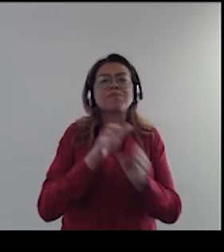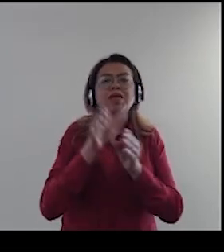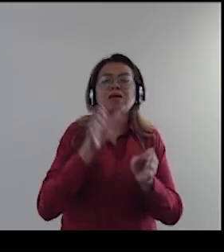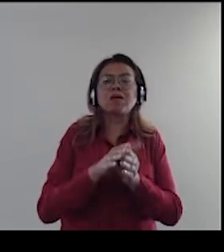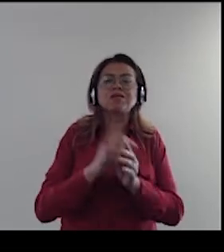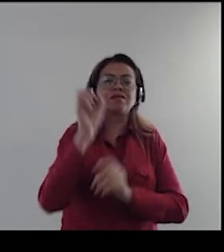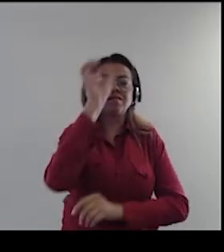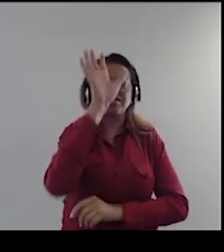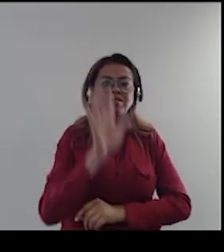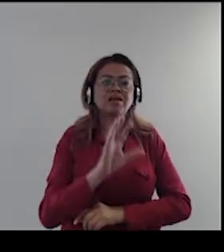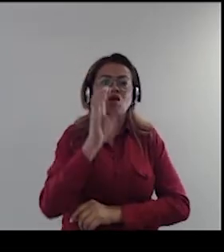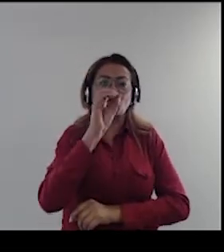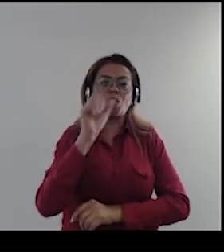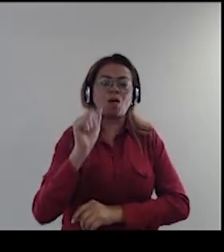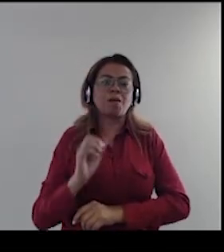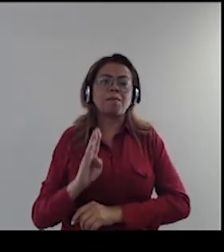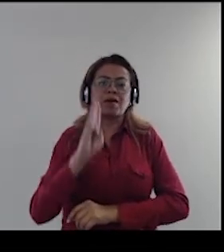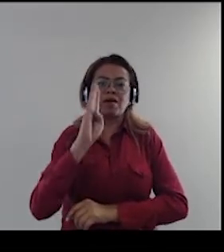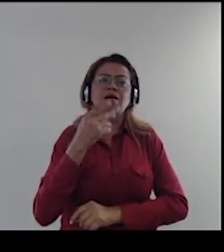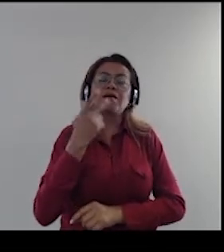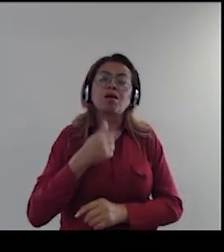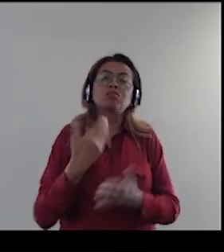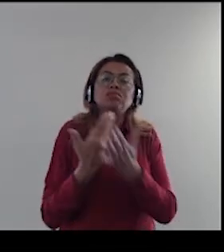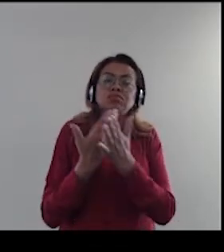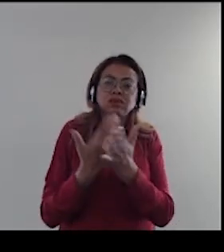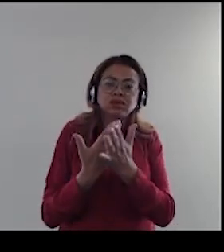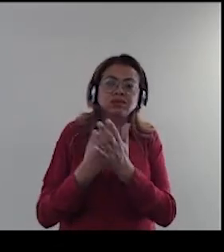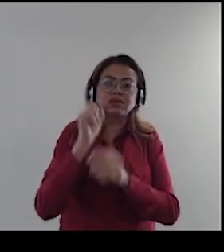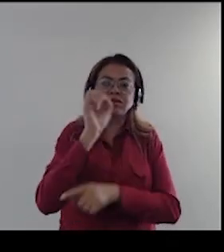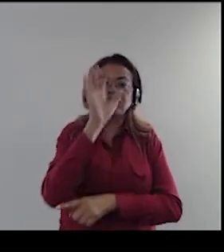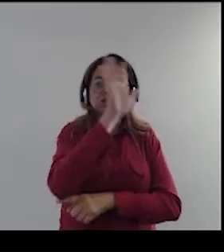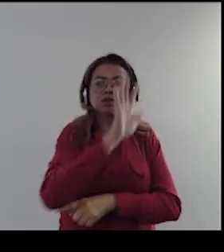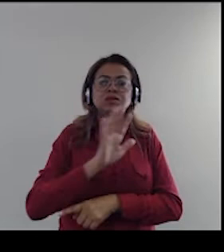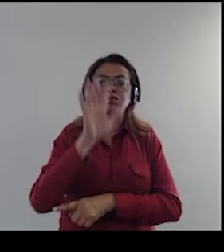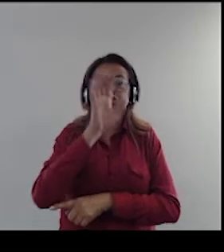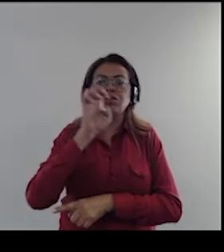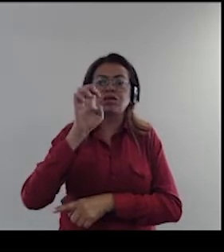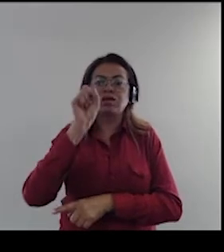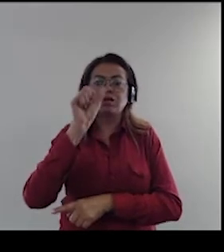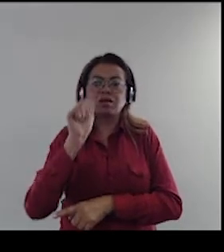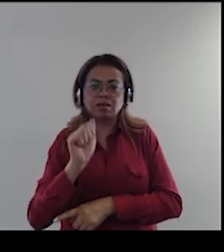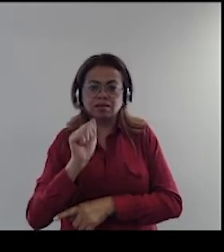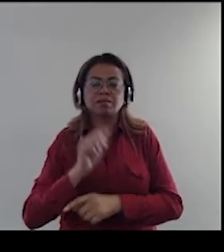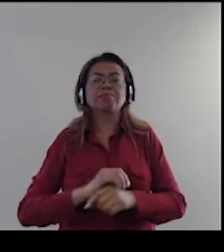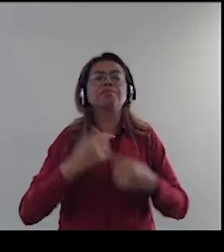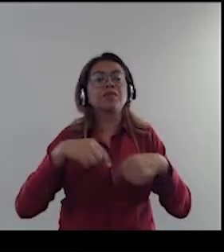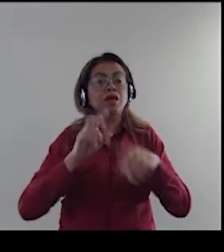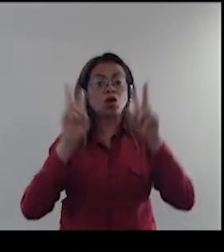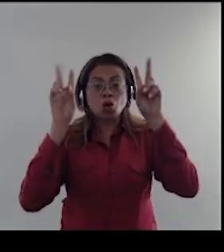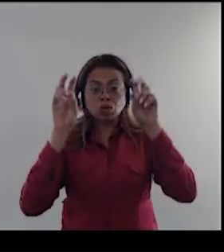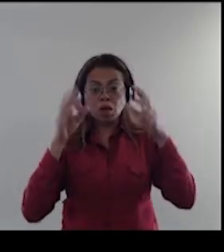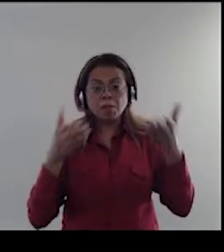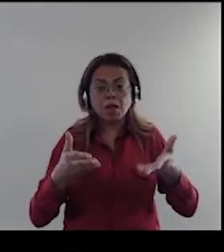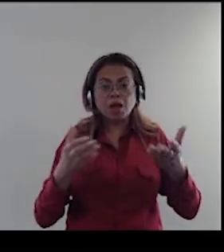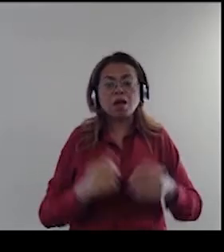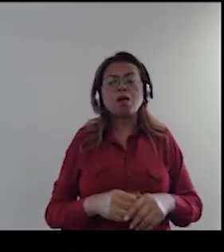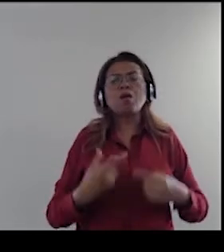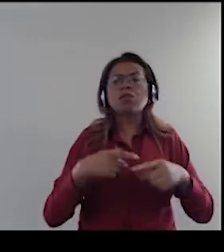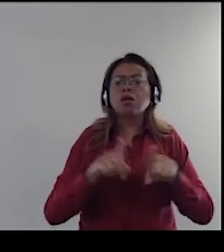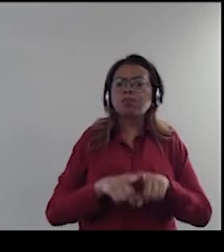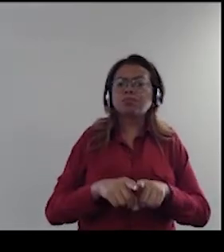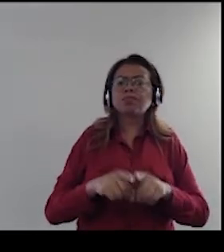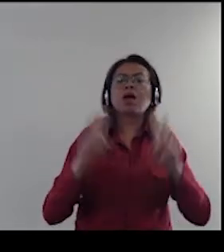da OAB, com a Escola Nacional da ESA, e o tema é